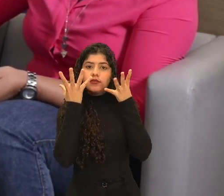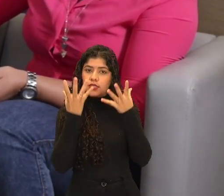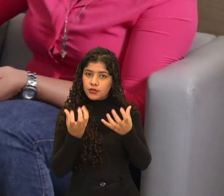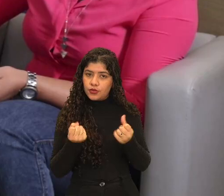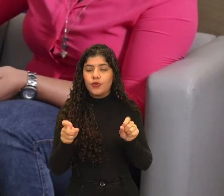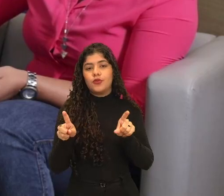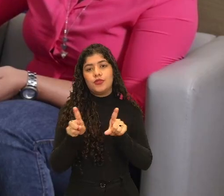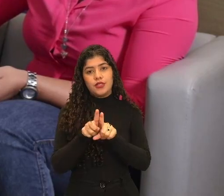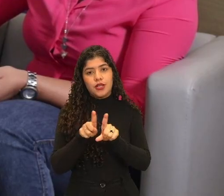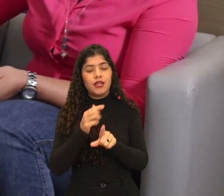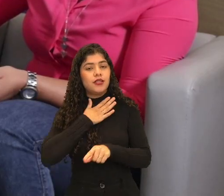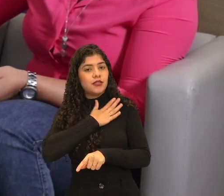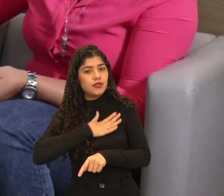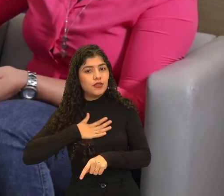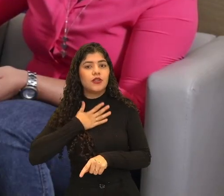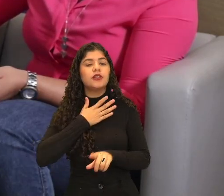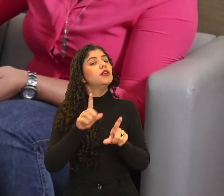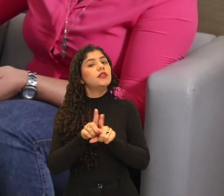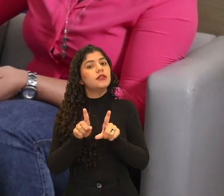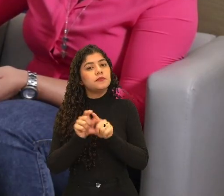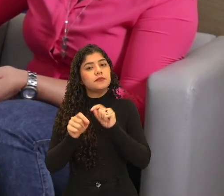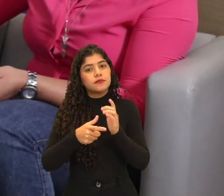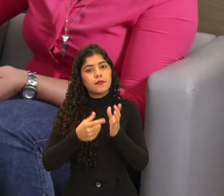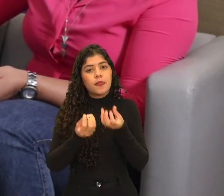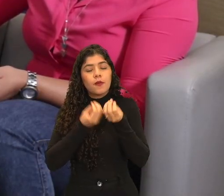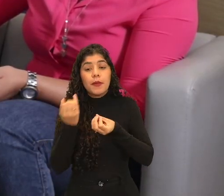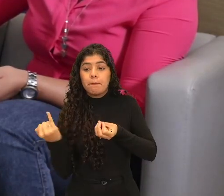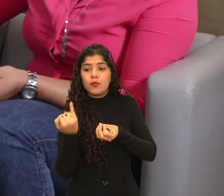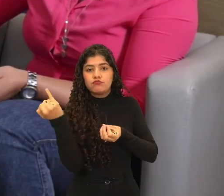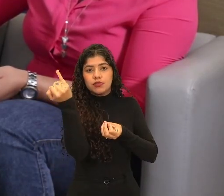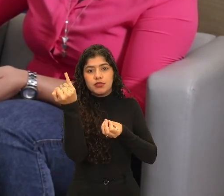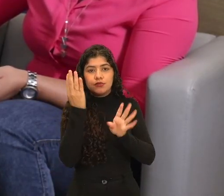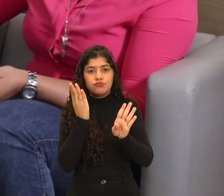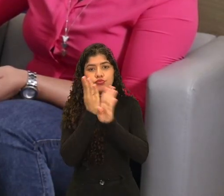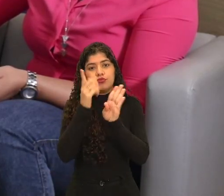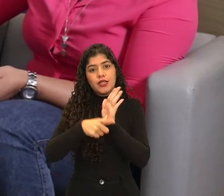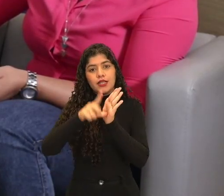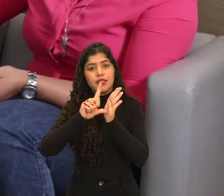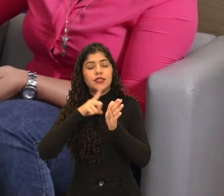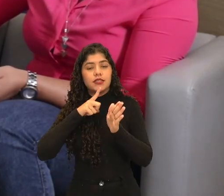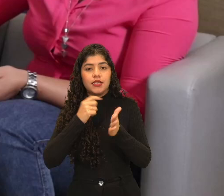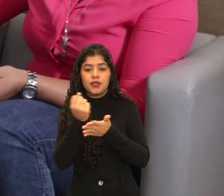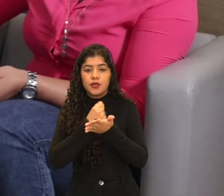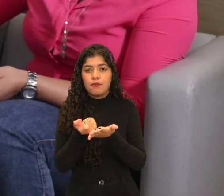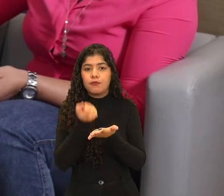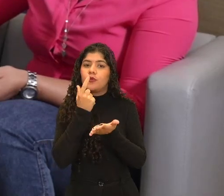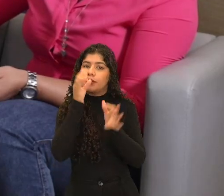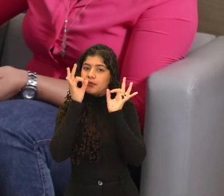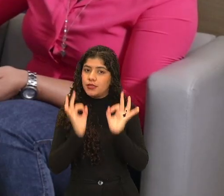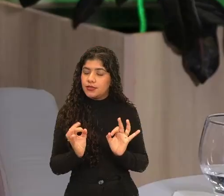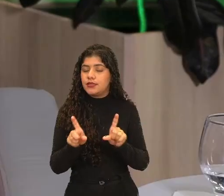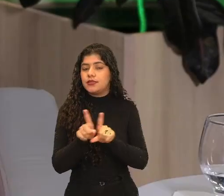bandeira, né, mostrando como é importante esse diagnóstico precoce. Ela tomou muita medicação desnecessária, que somente